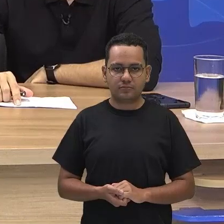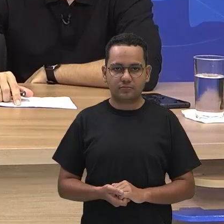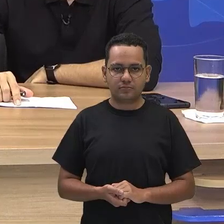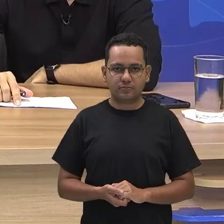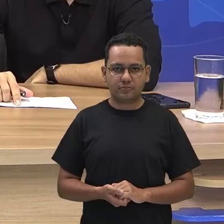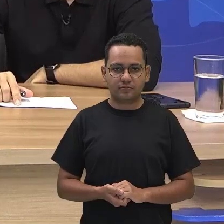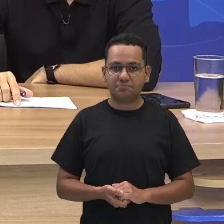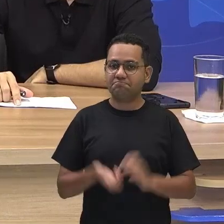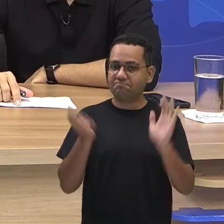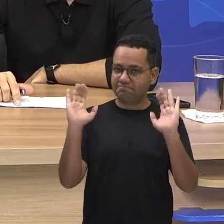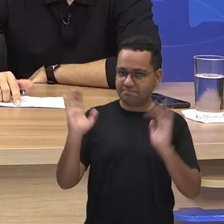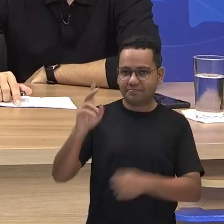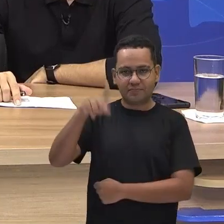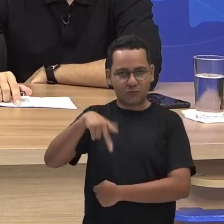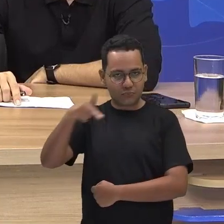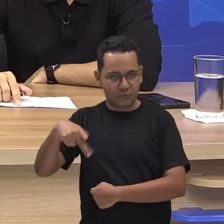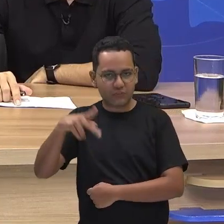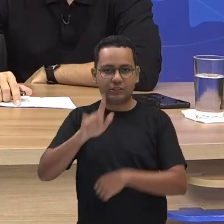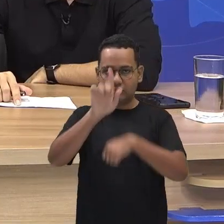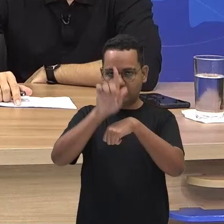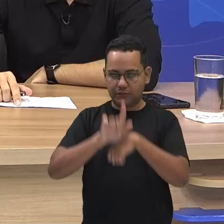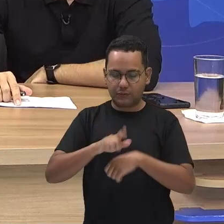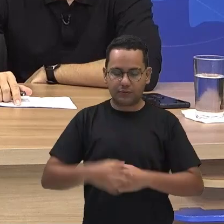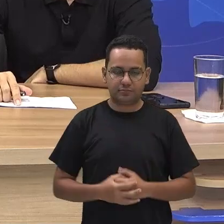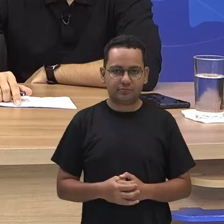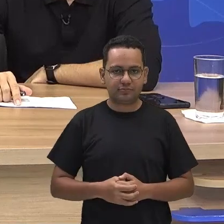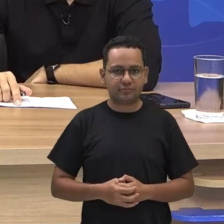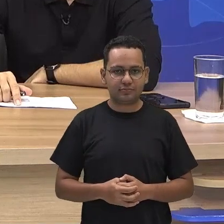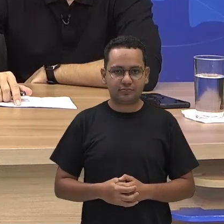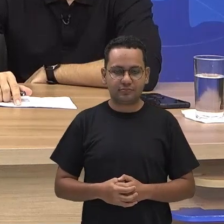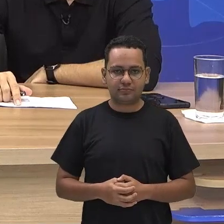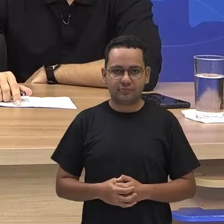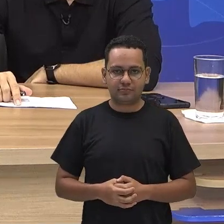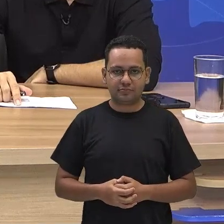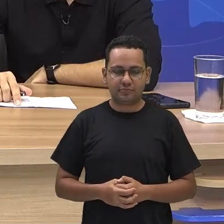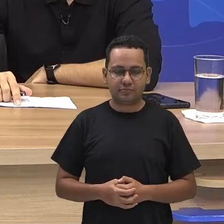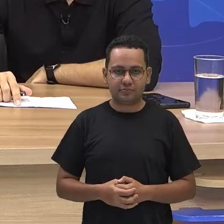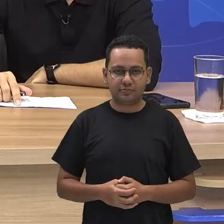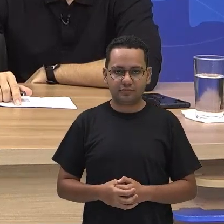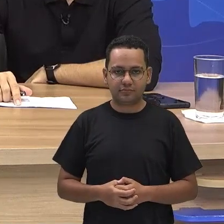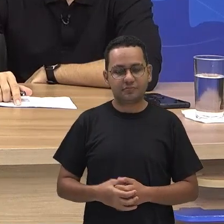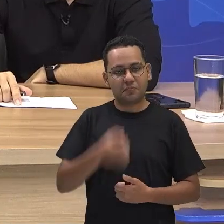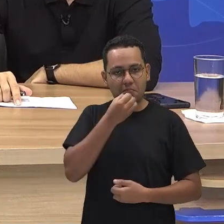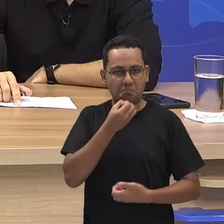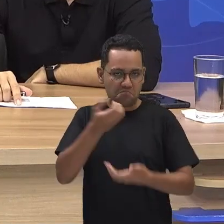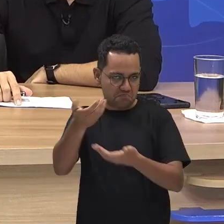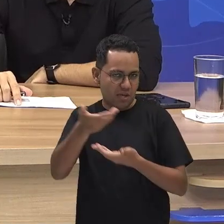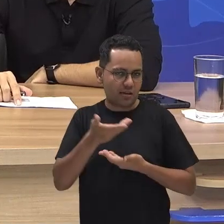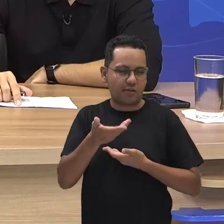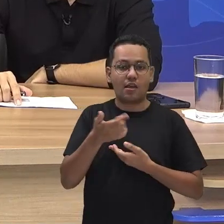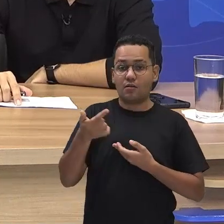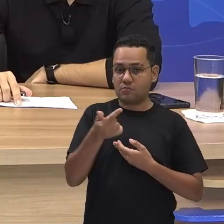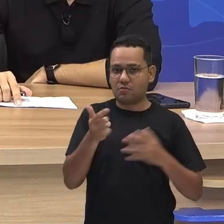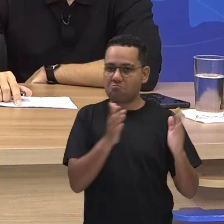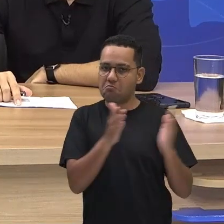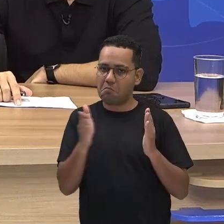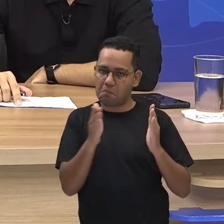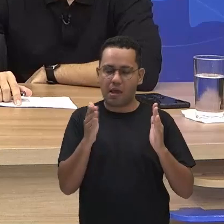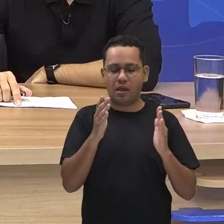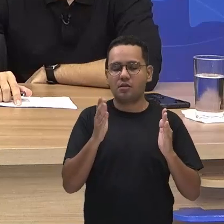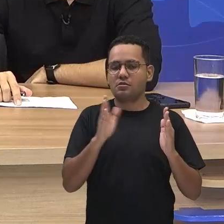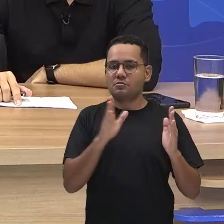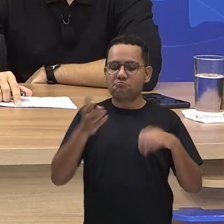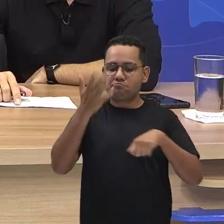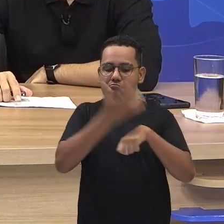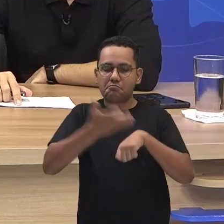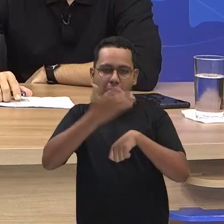Olá, professores, gestores, sejam bem-vindos ao segundo dia da jornada técnica aqui do